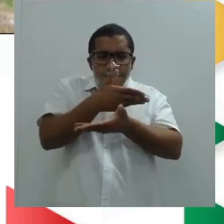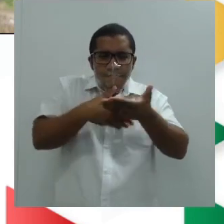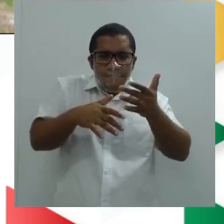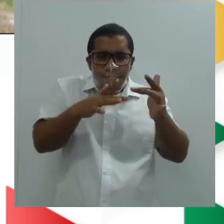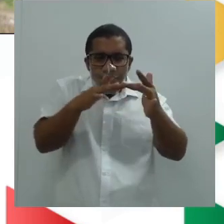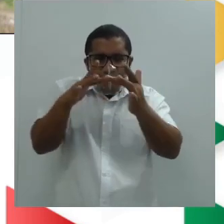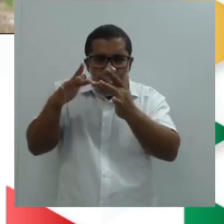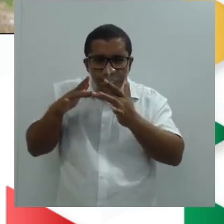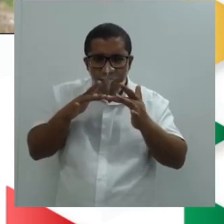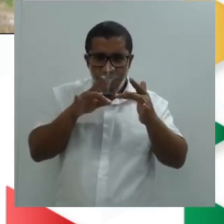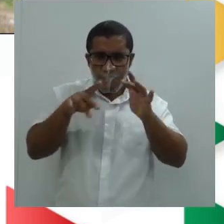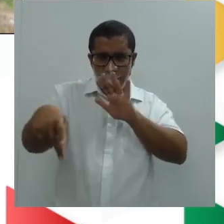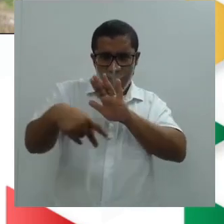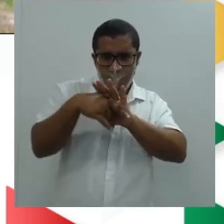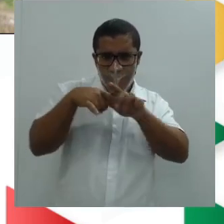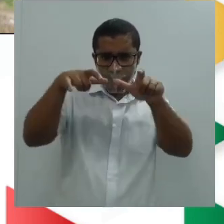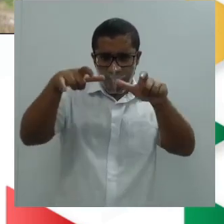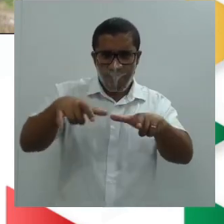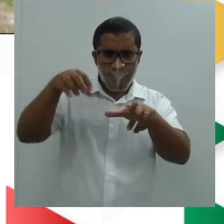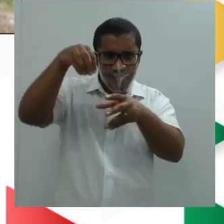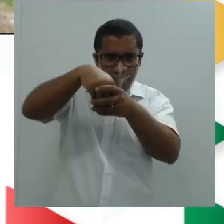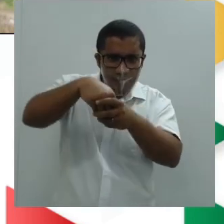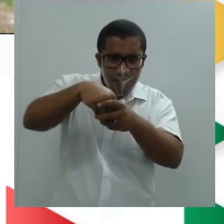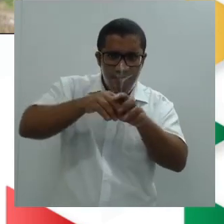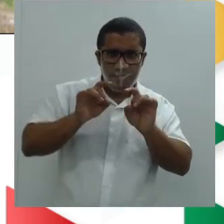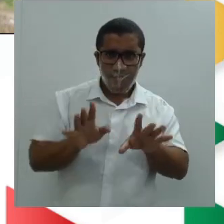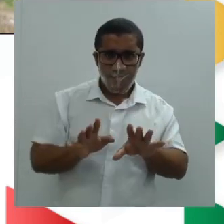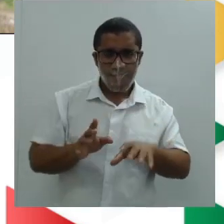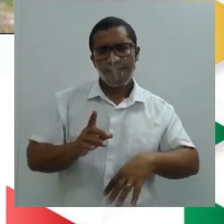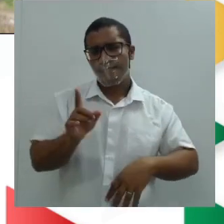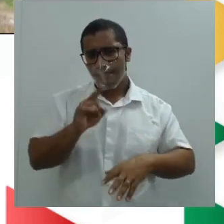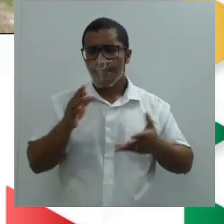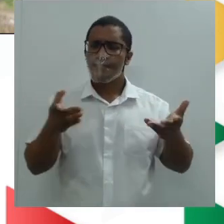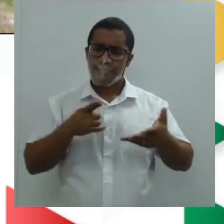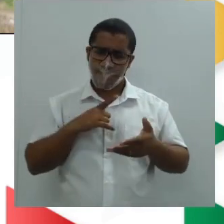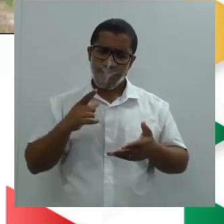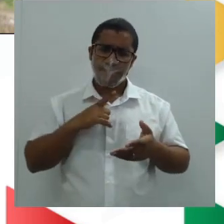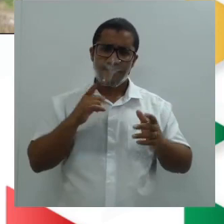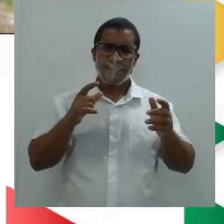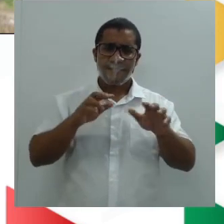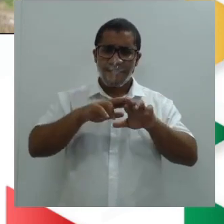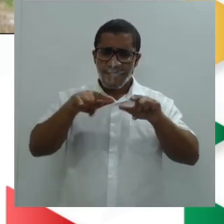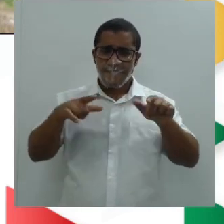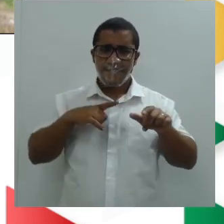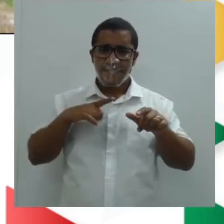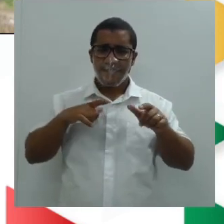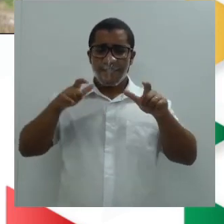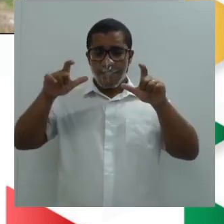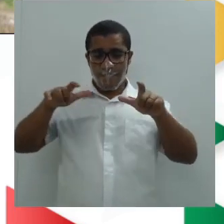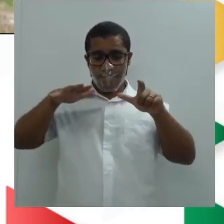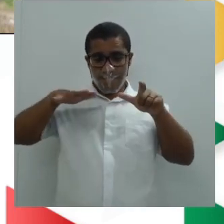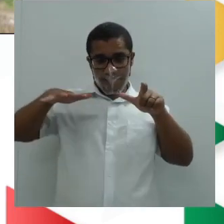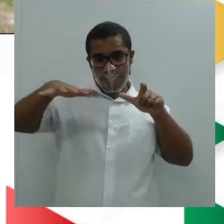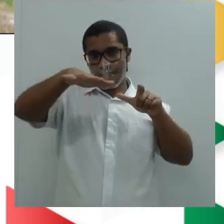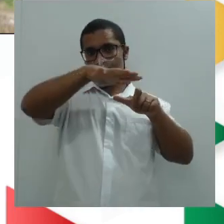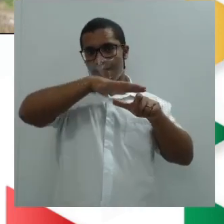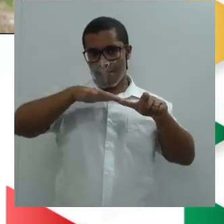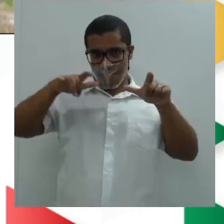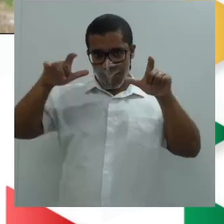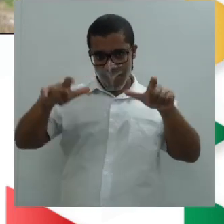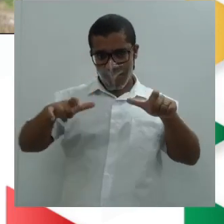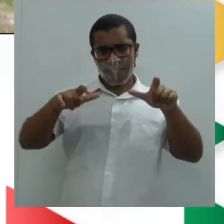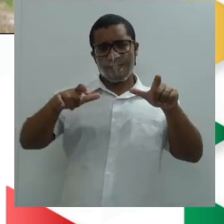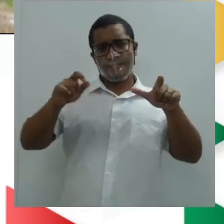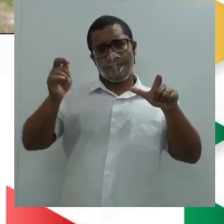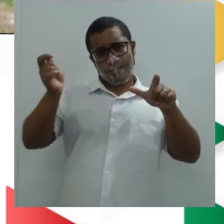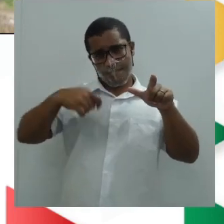os indivíduos da própria comunidade. Atualmente, ele é passivo a ir do espaço físico do lugar